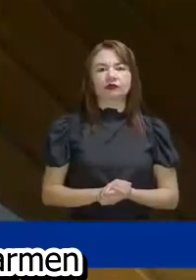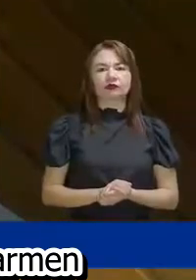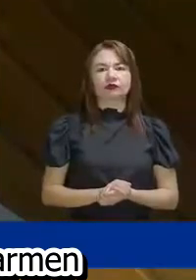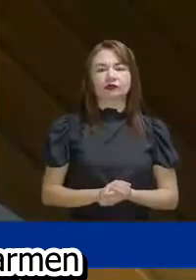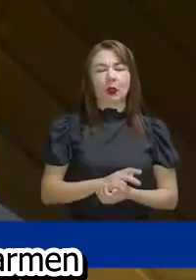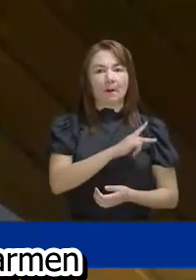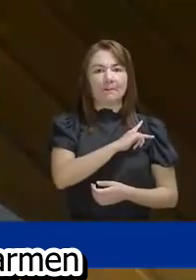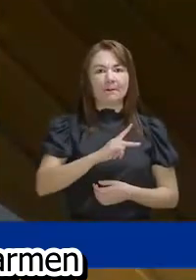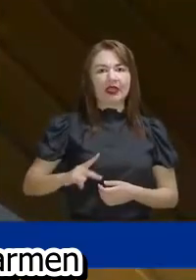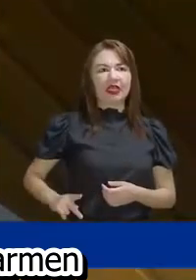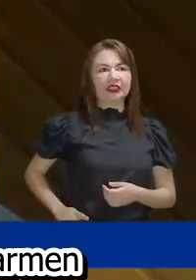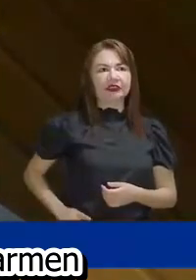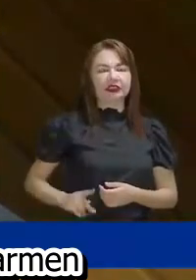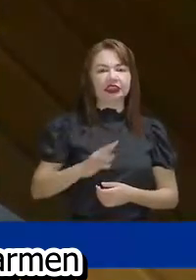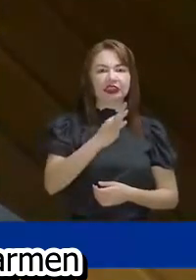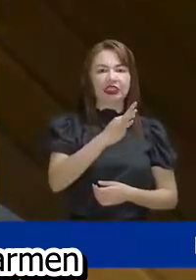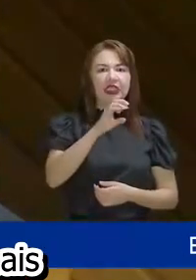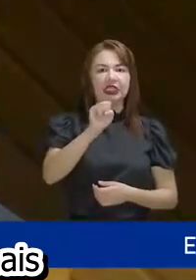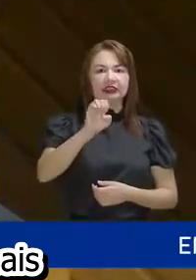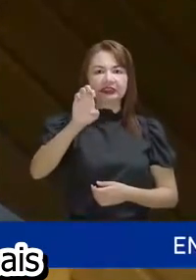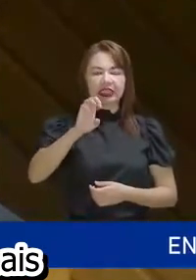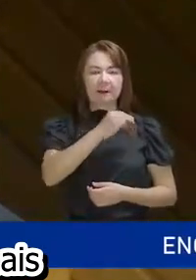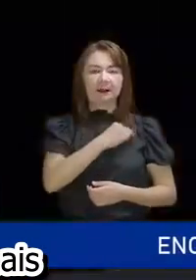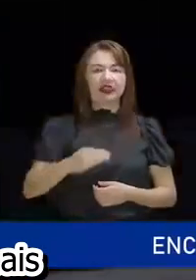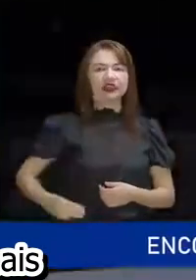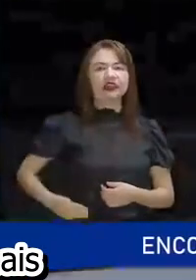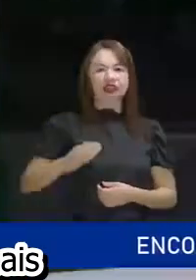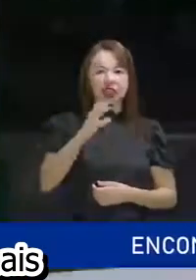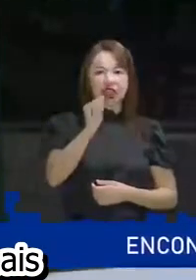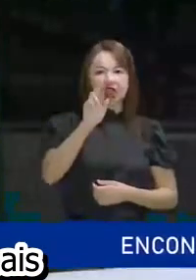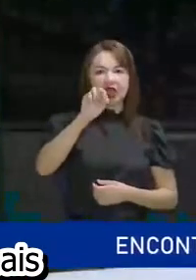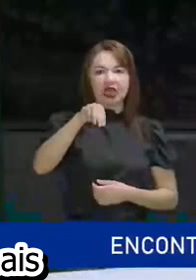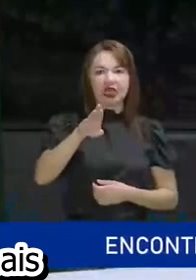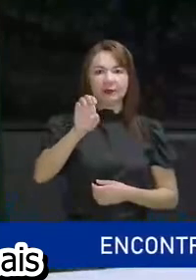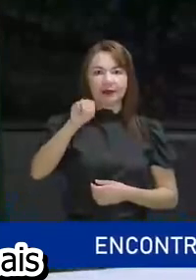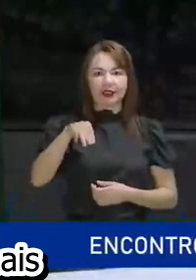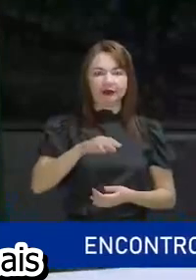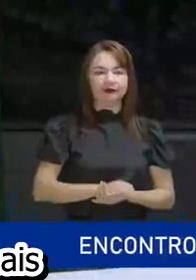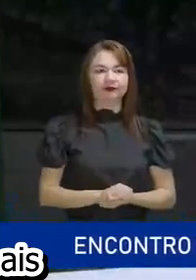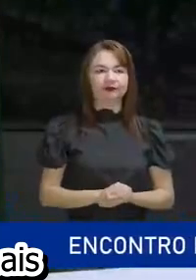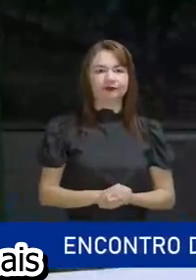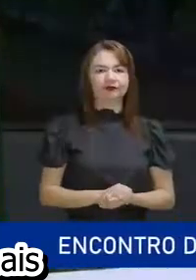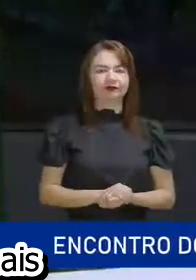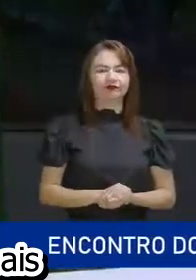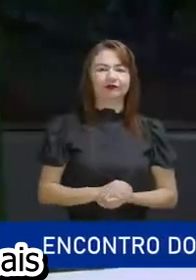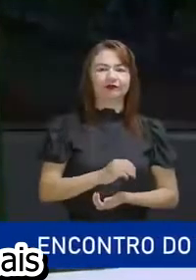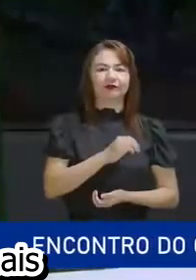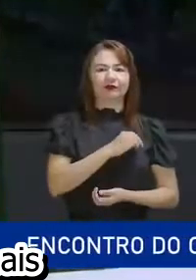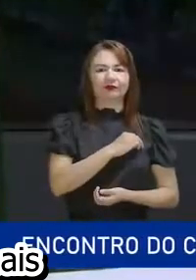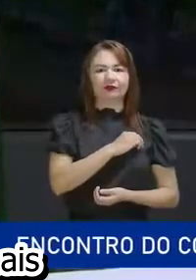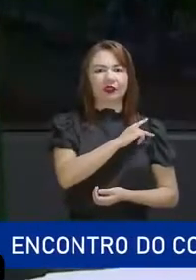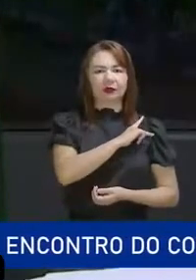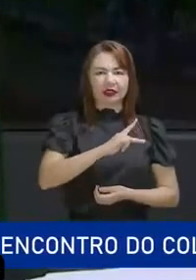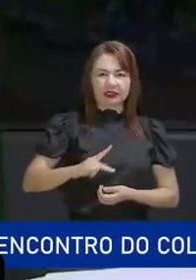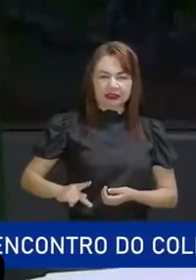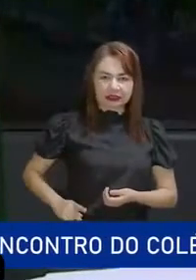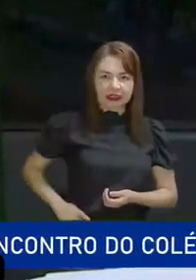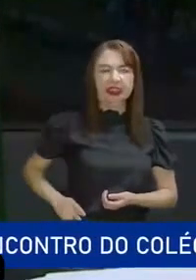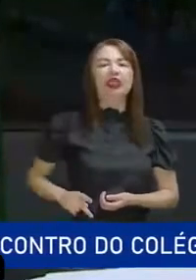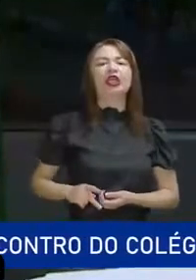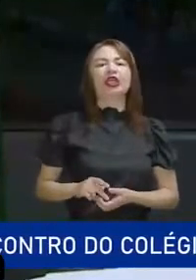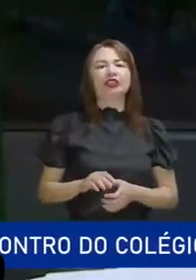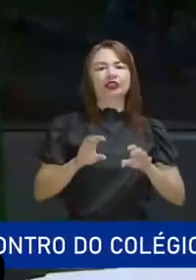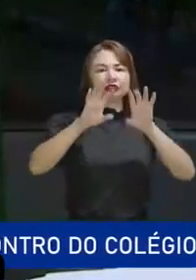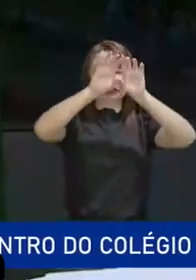Superior Eleitoral, ministra Carmen Lúcia. Senhores presidentes dos Tribunais Regionais Eleitorais